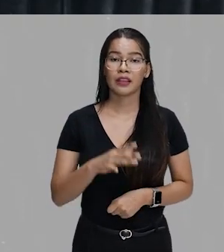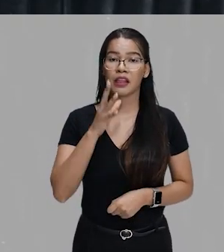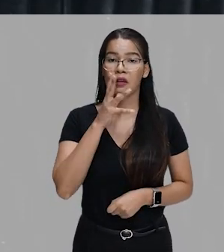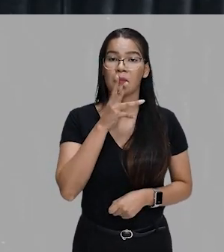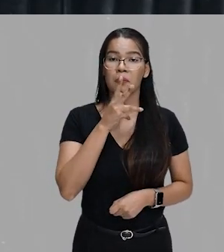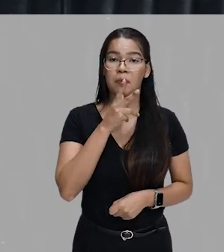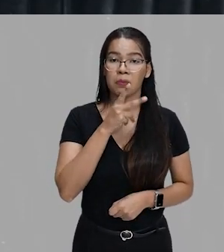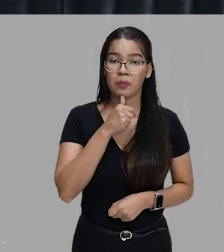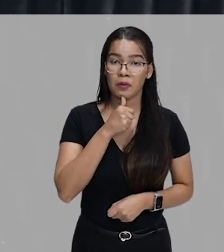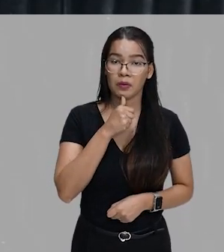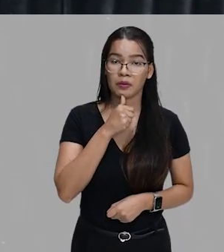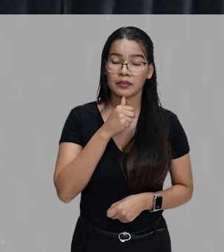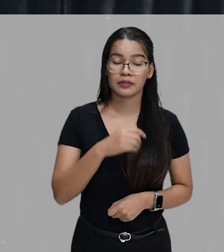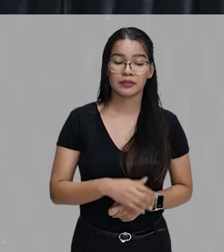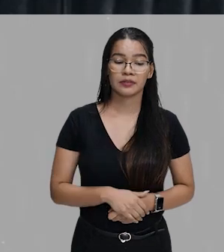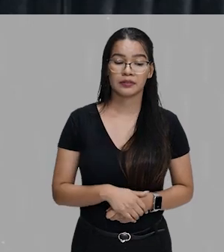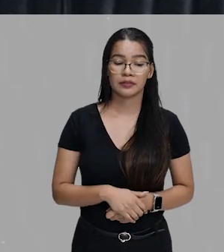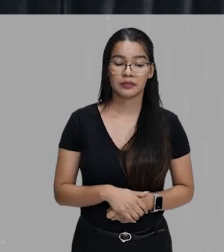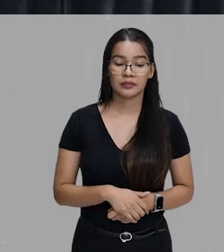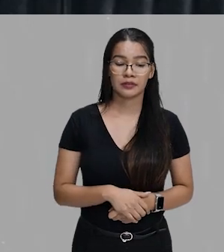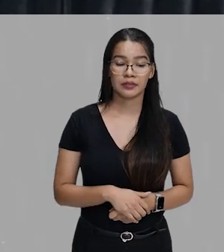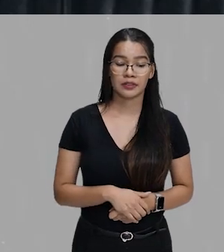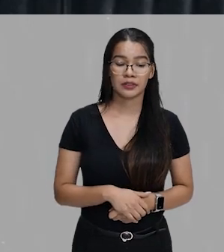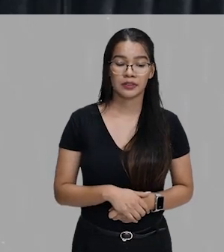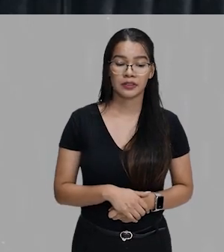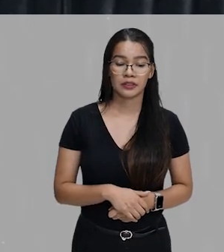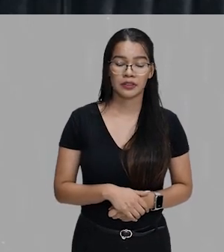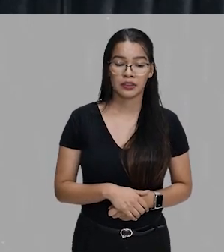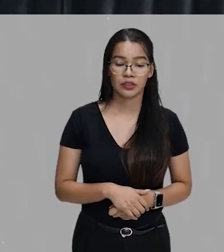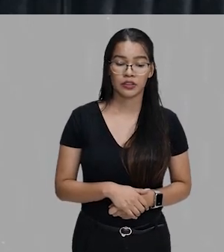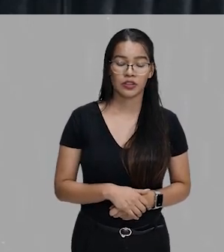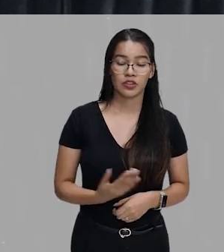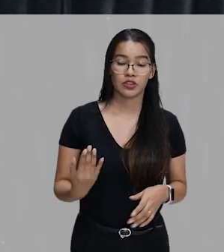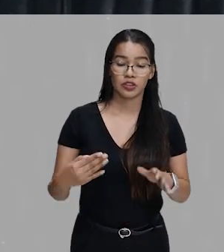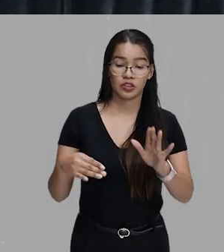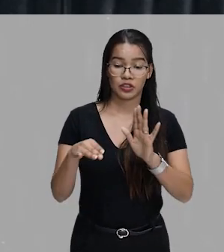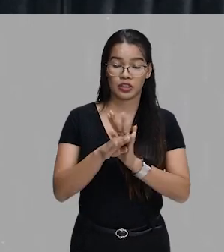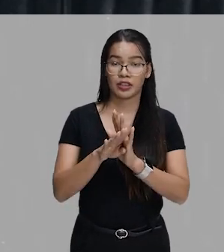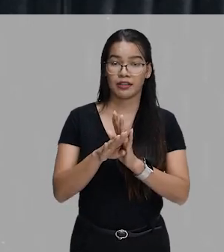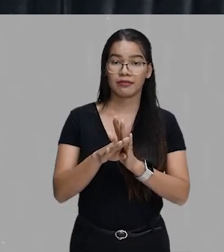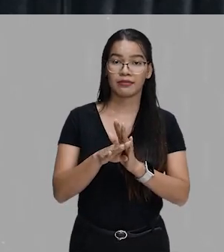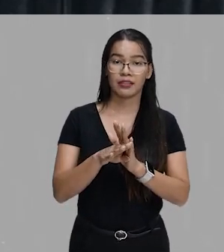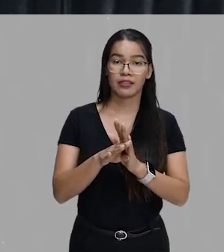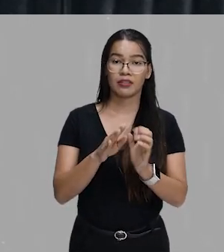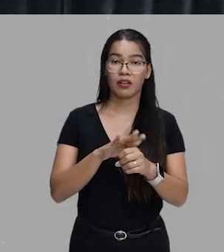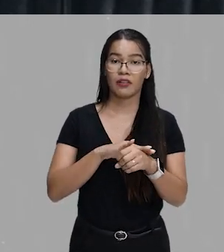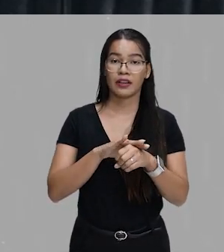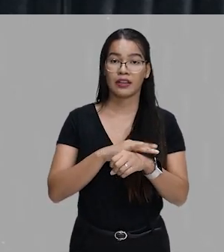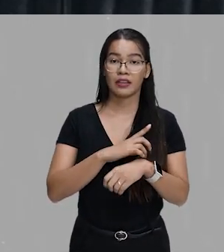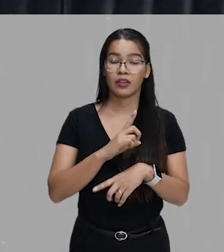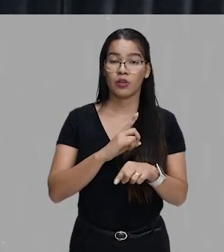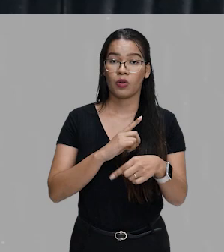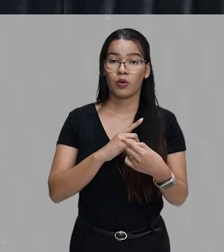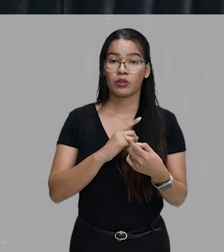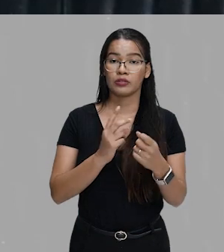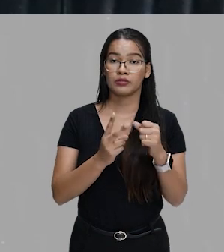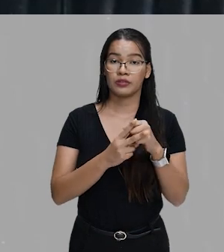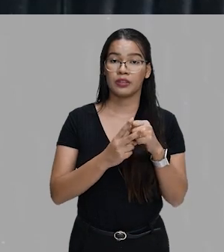locução verbal, tem outra oração aqui, então já tenho duas. Chegar, de conversa, bem que eu tenho outro verbo.